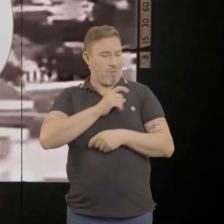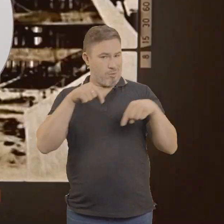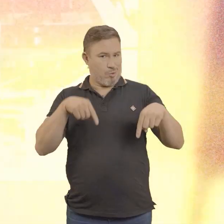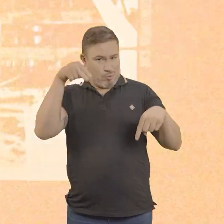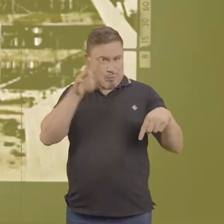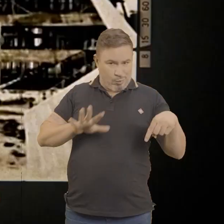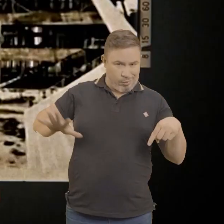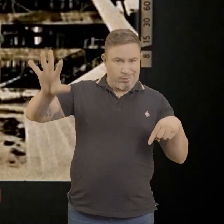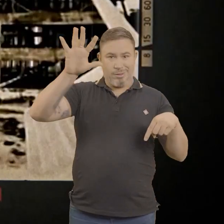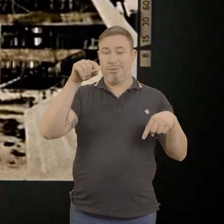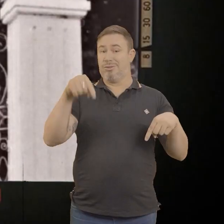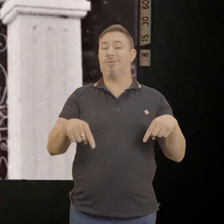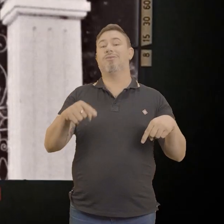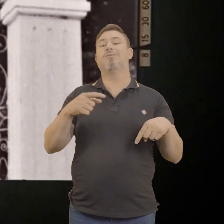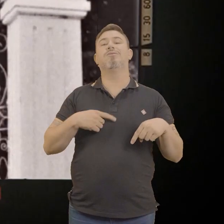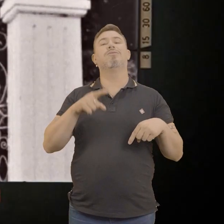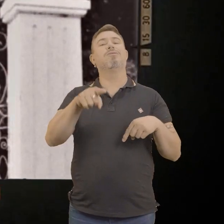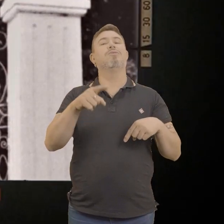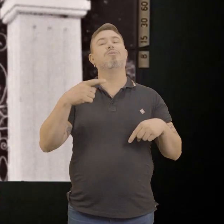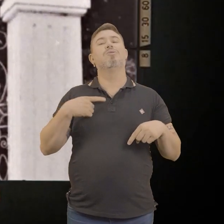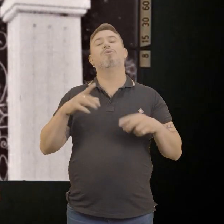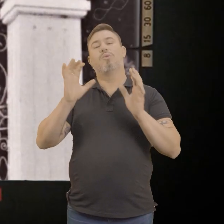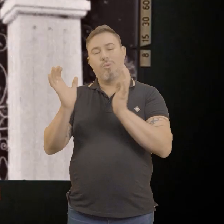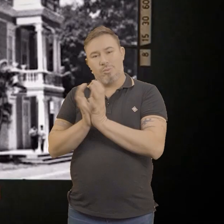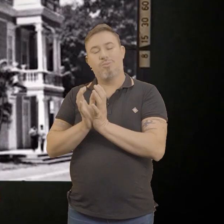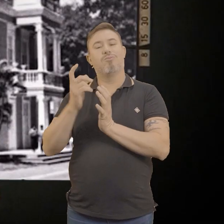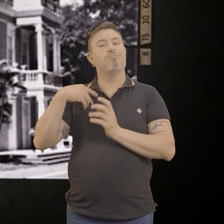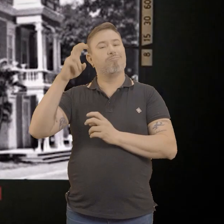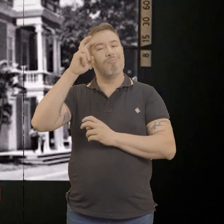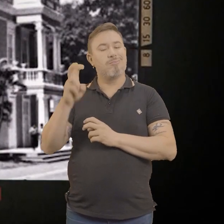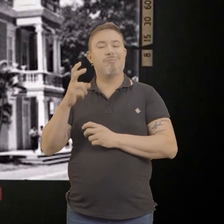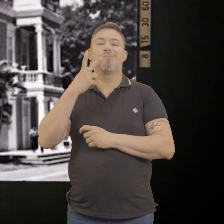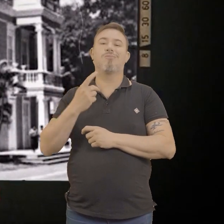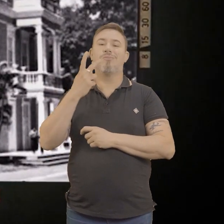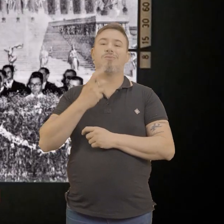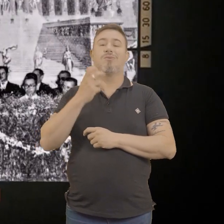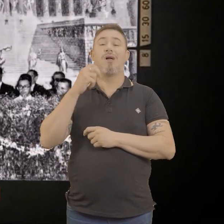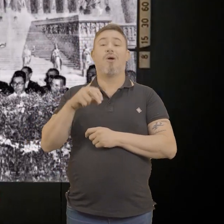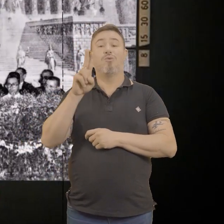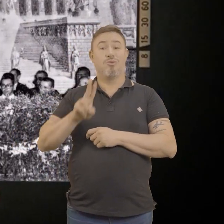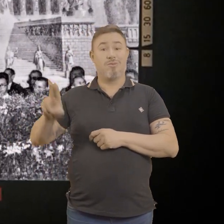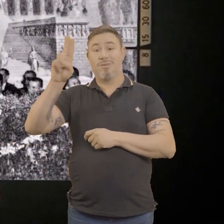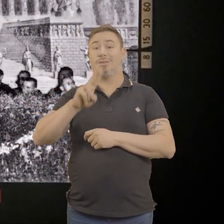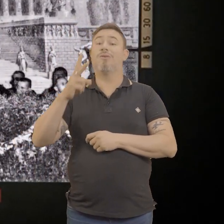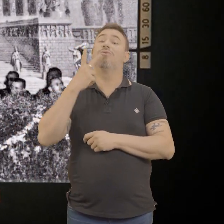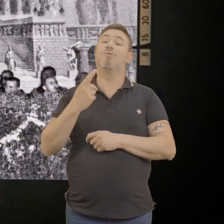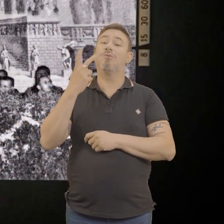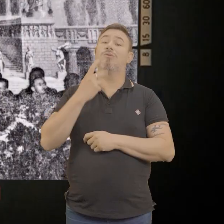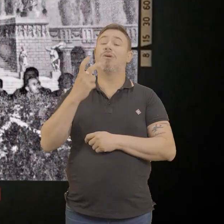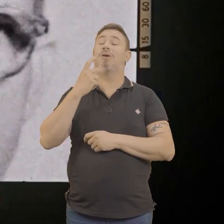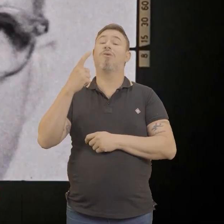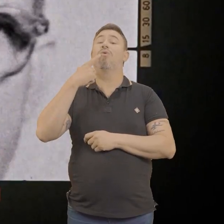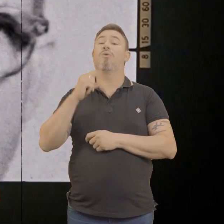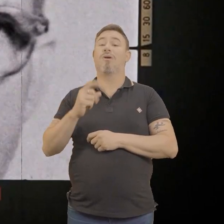Nordeste, o anseio do Ceará intelectual concretiza-se com a instalação da Universidade do Ceará sob a batuta